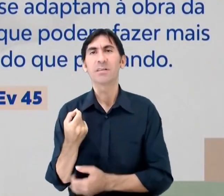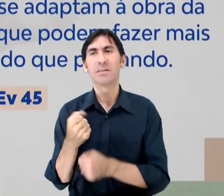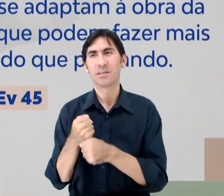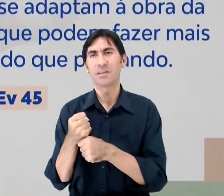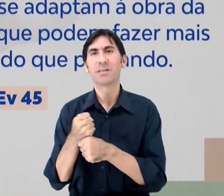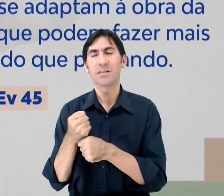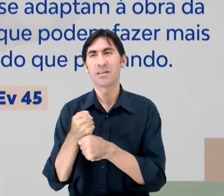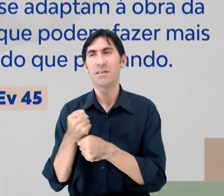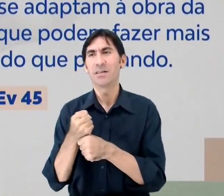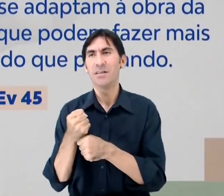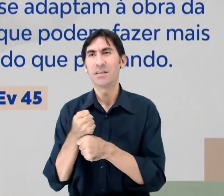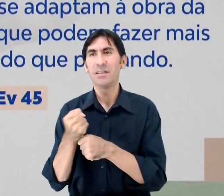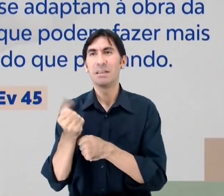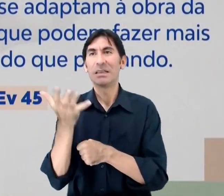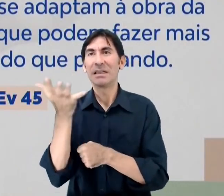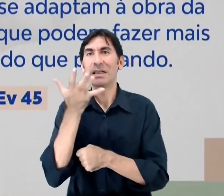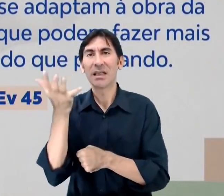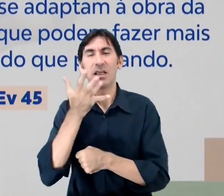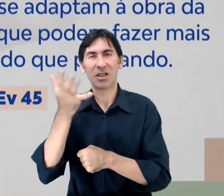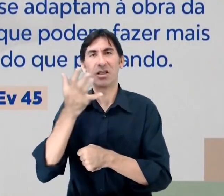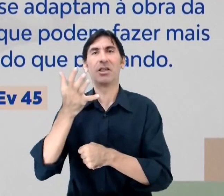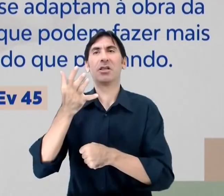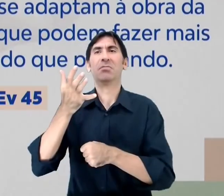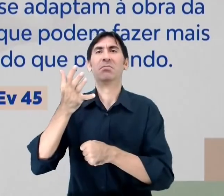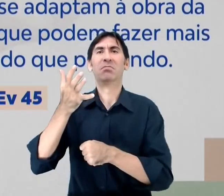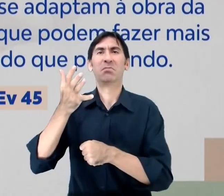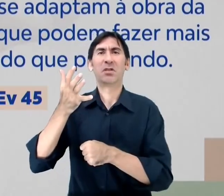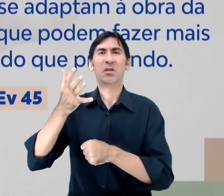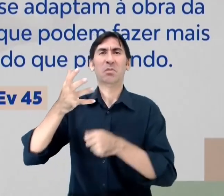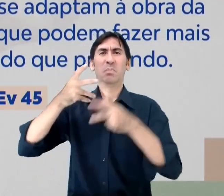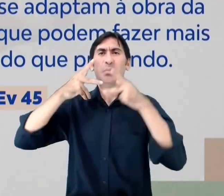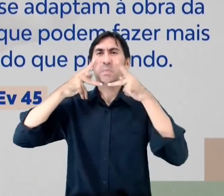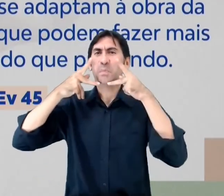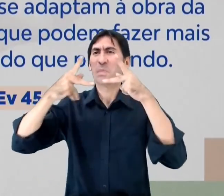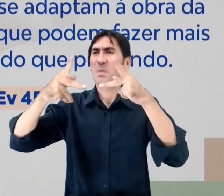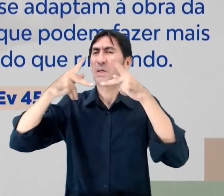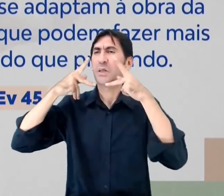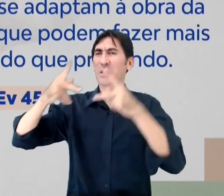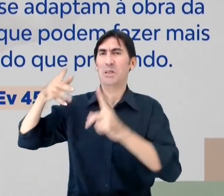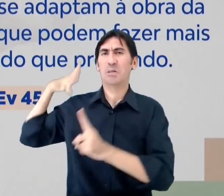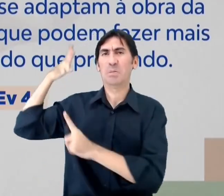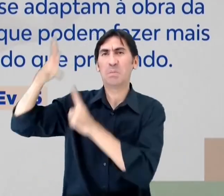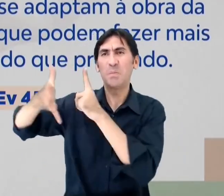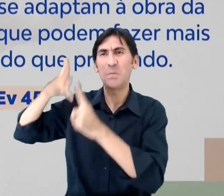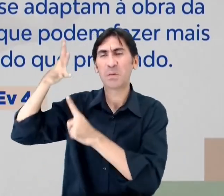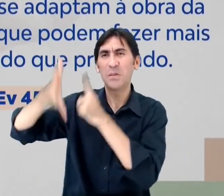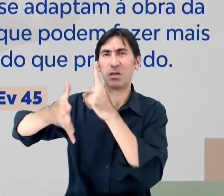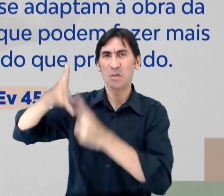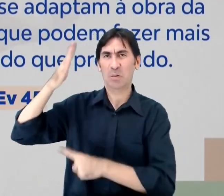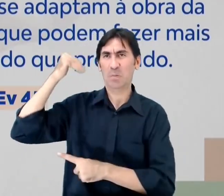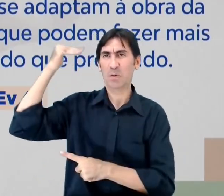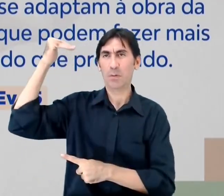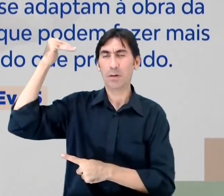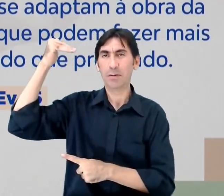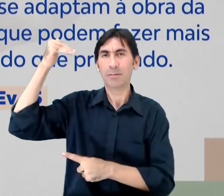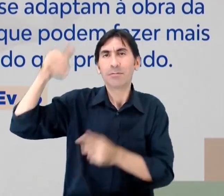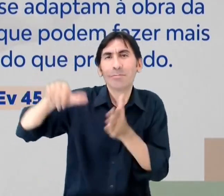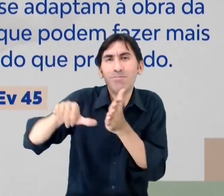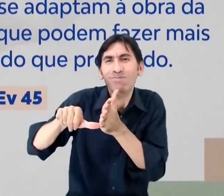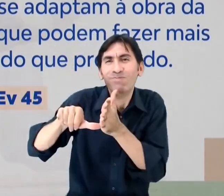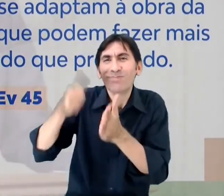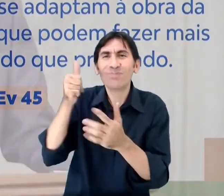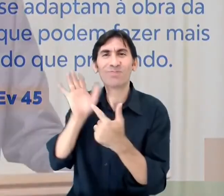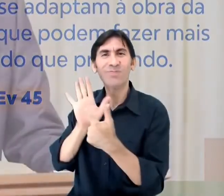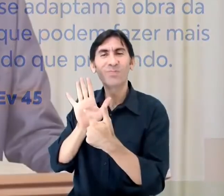ele queria ser um mensageiro, ele queria ser um pregador. Porém, em sua primeira apresentação,